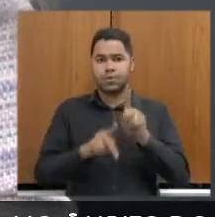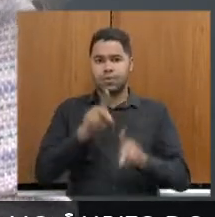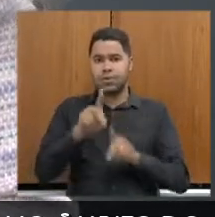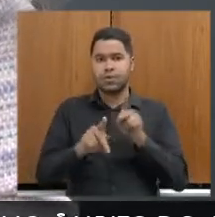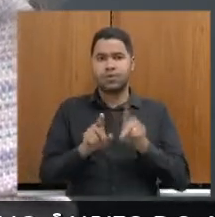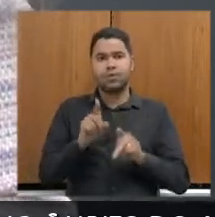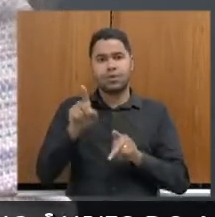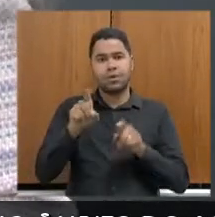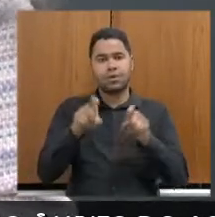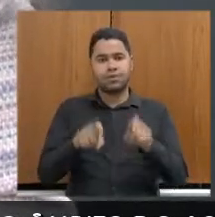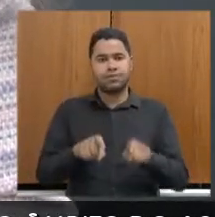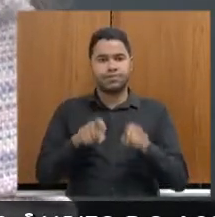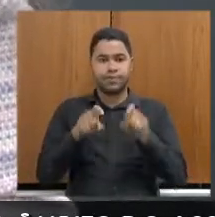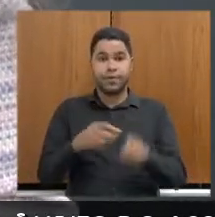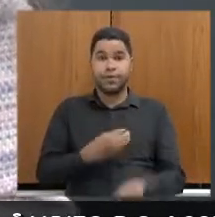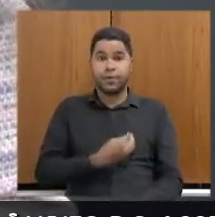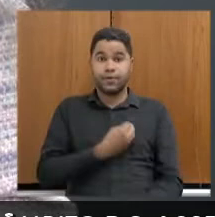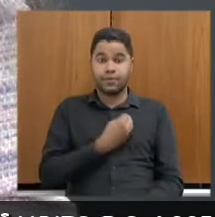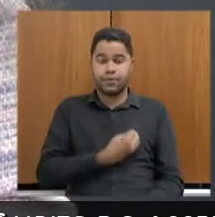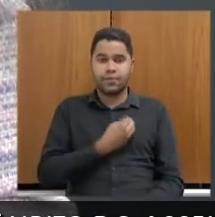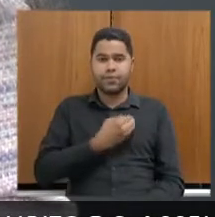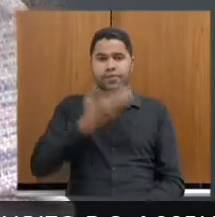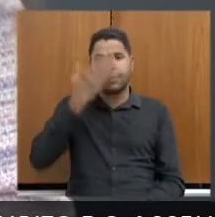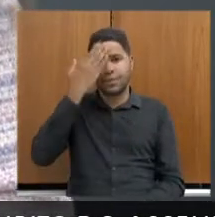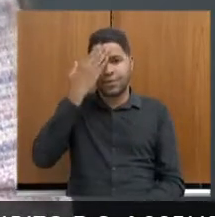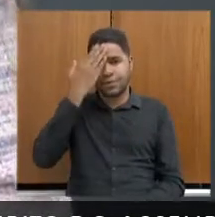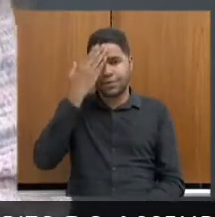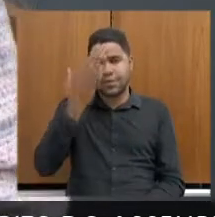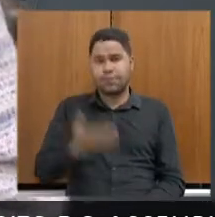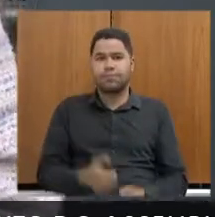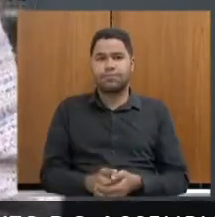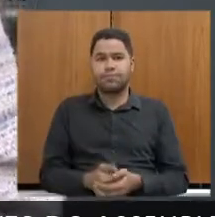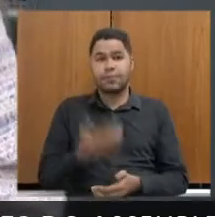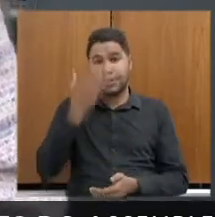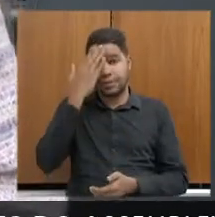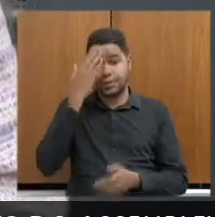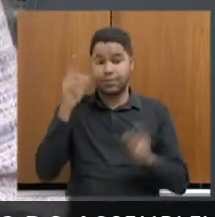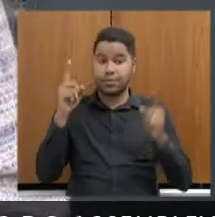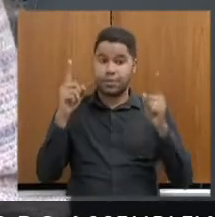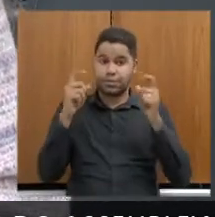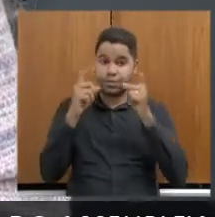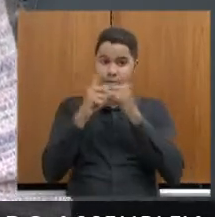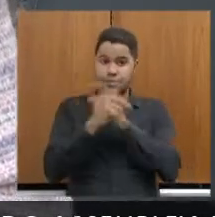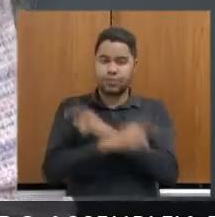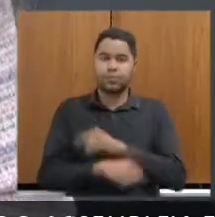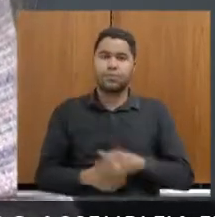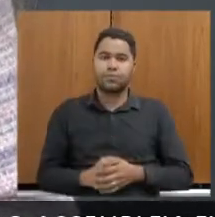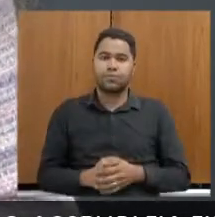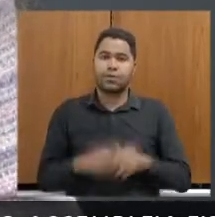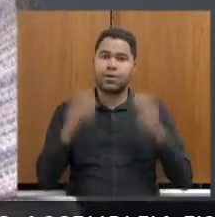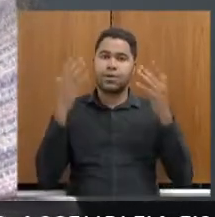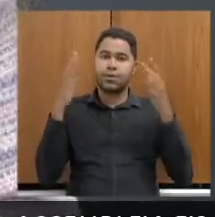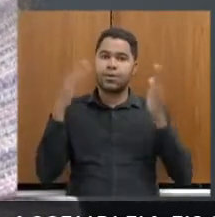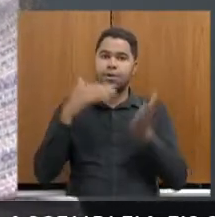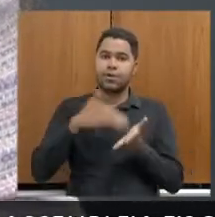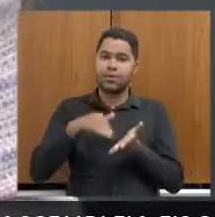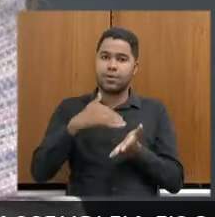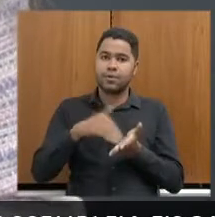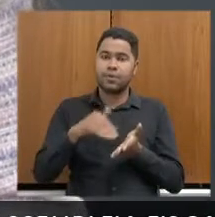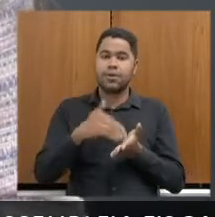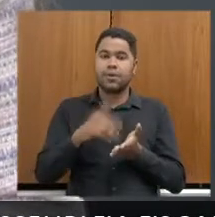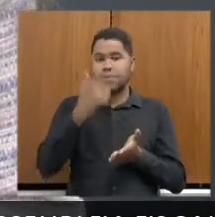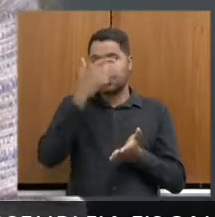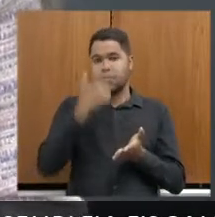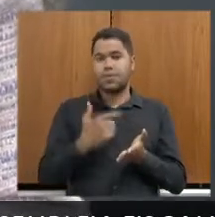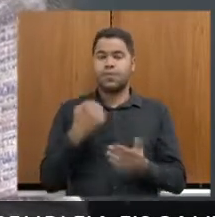lá no interior e a gente que vive lá sabe disso sabe as dificuldades que a gente passa então parabenizar a secretaria por